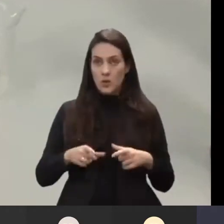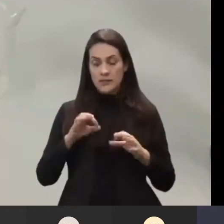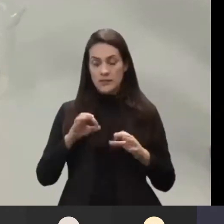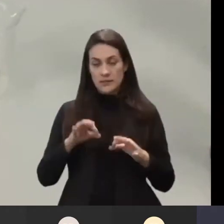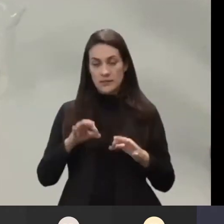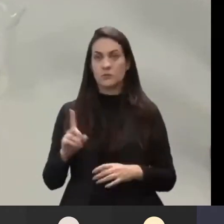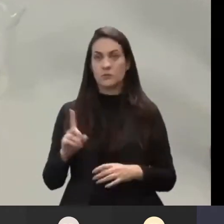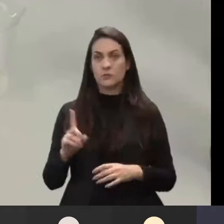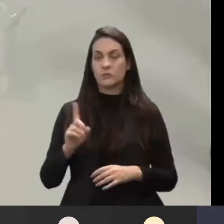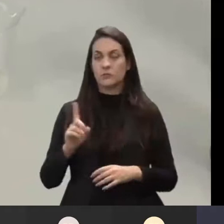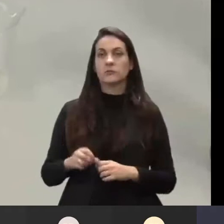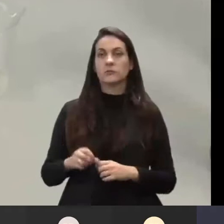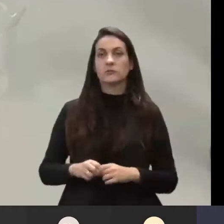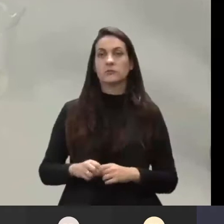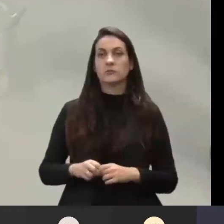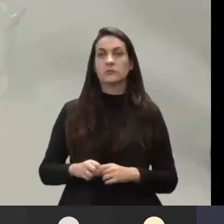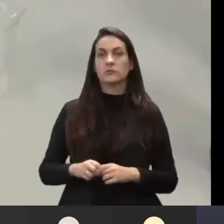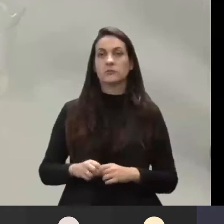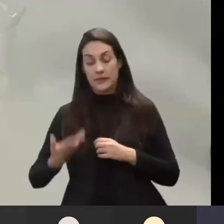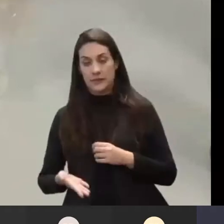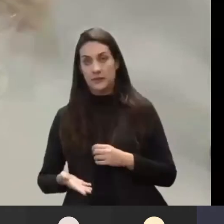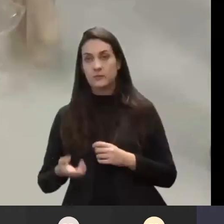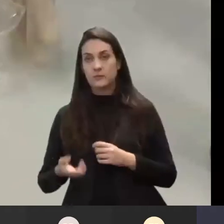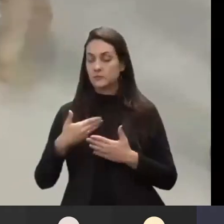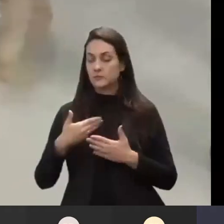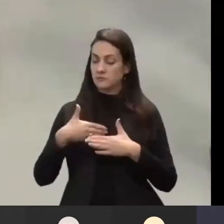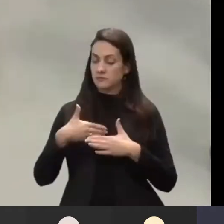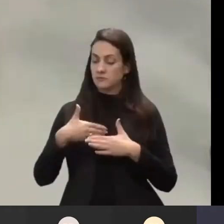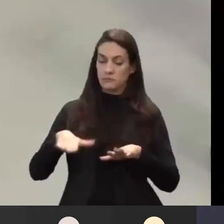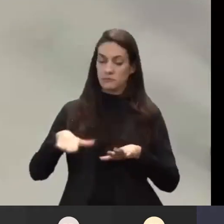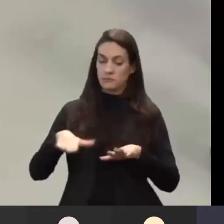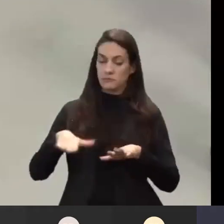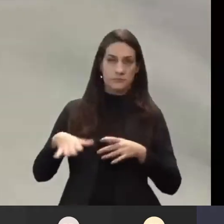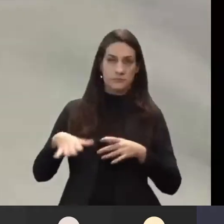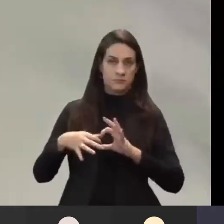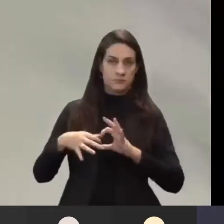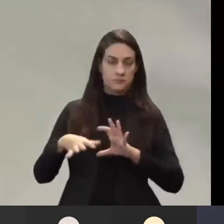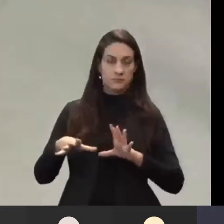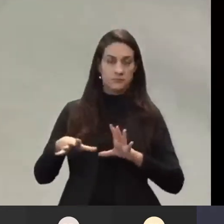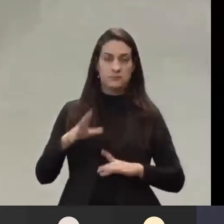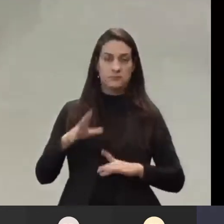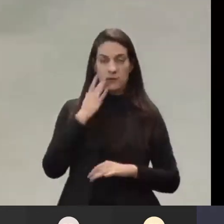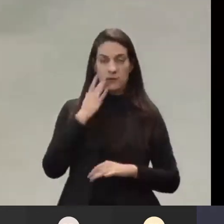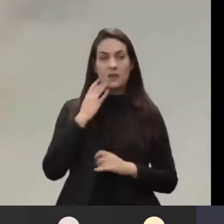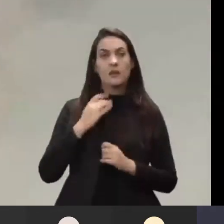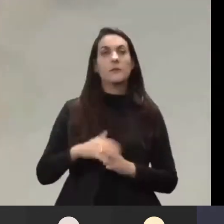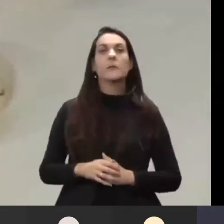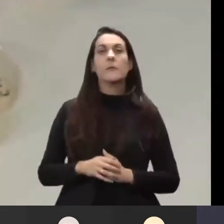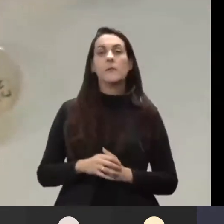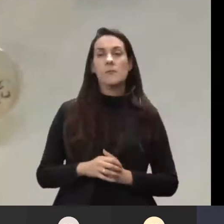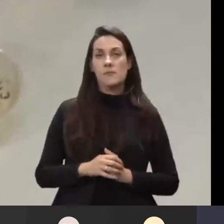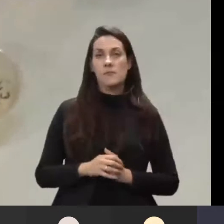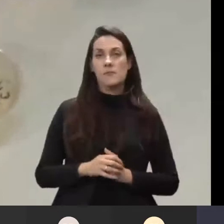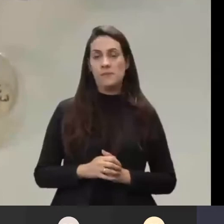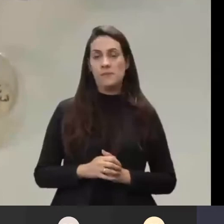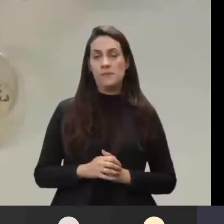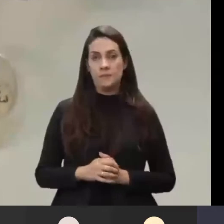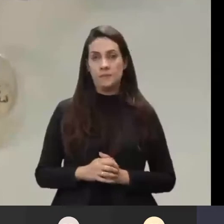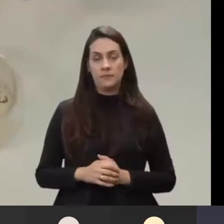ele cair, aonde ele caiu, você deixa ele posicionado. Porque conforme